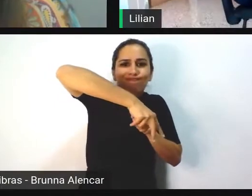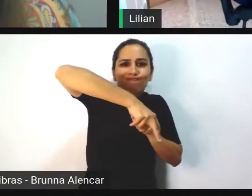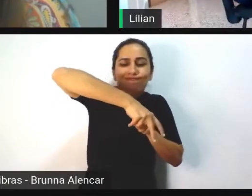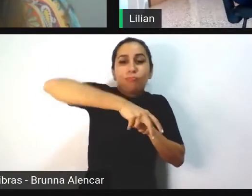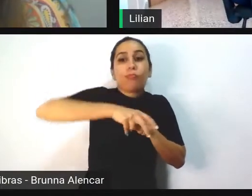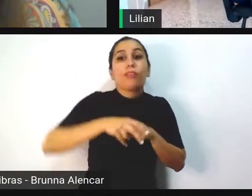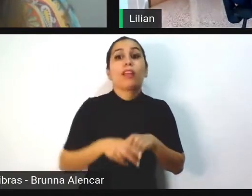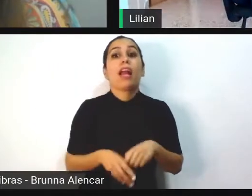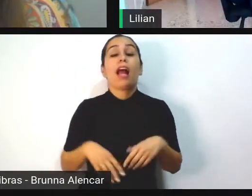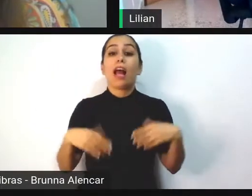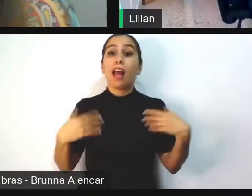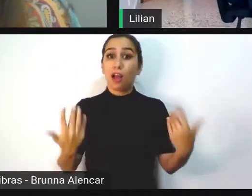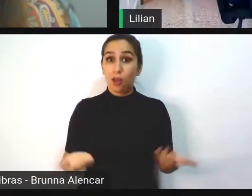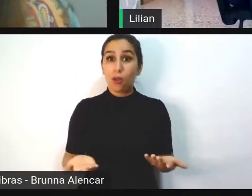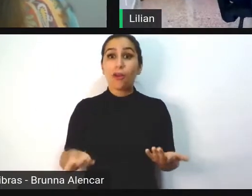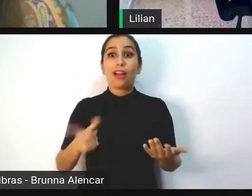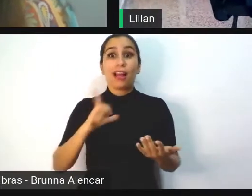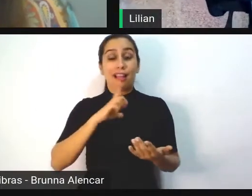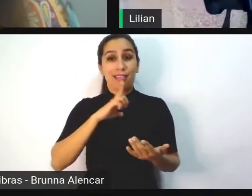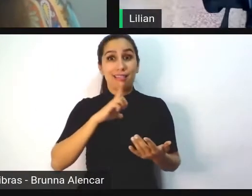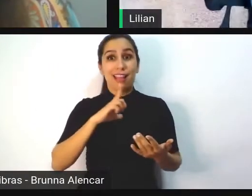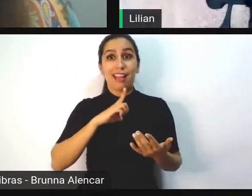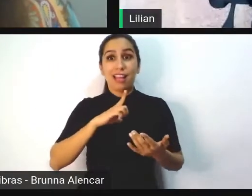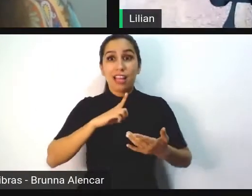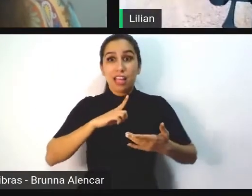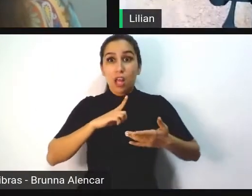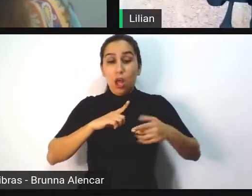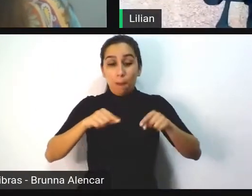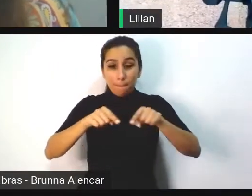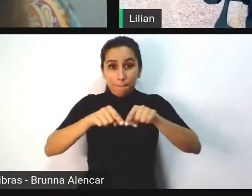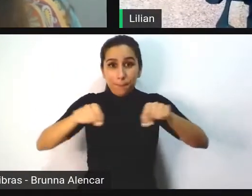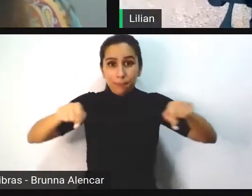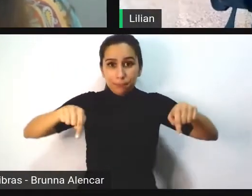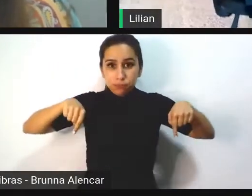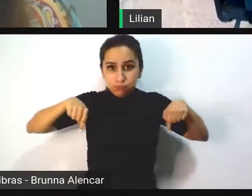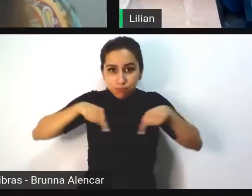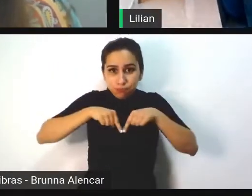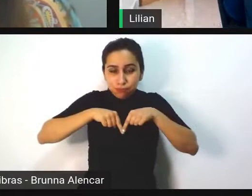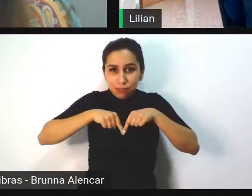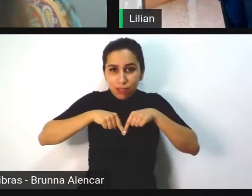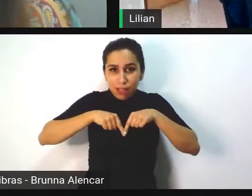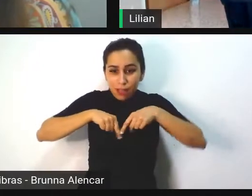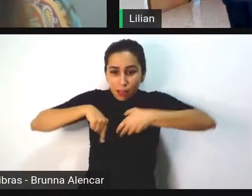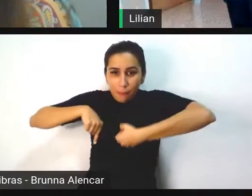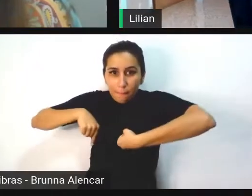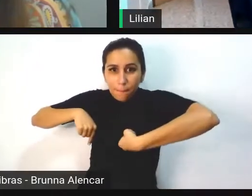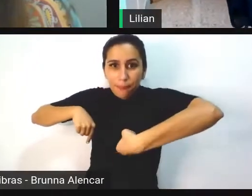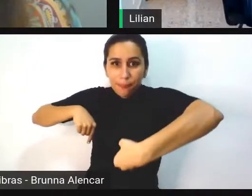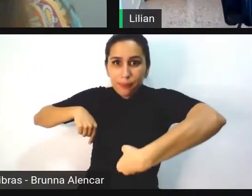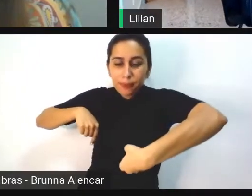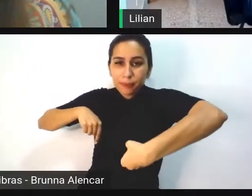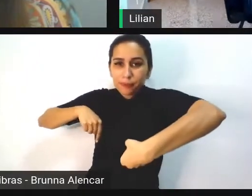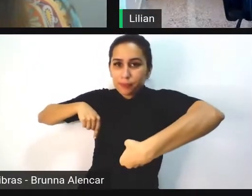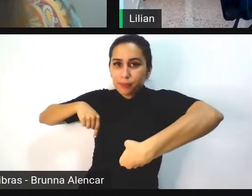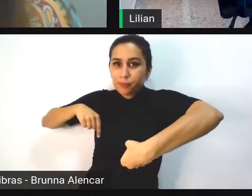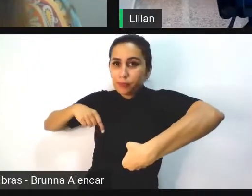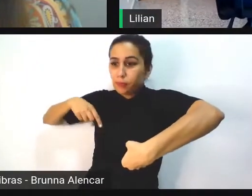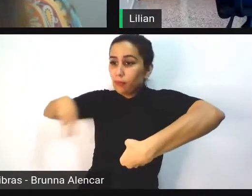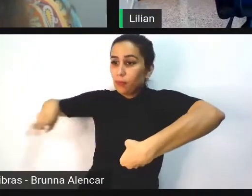tenho uma superfície de apoio maior, naturalmente o alinhamento do meu tronco